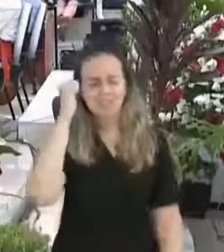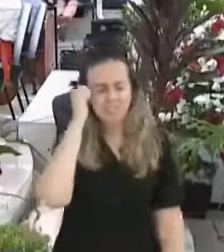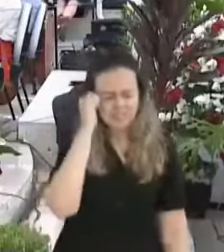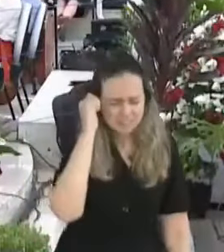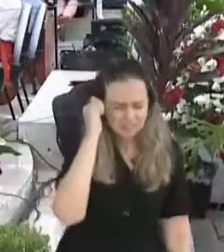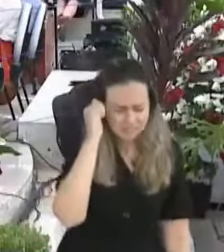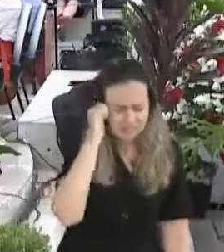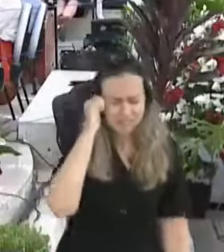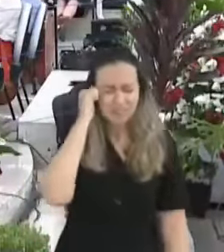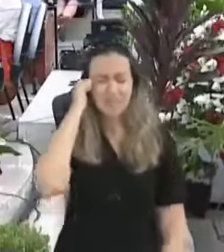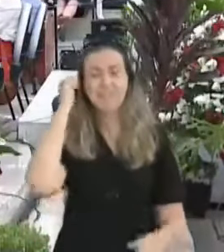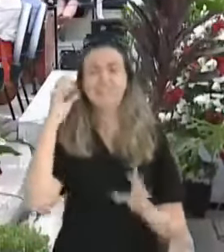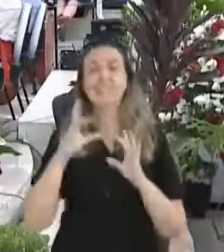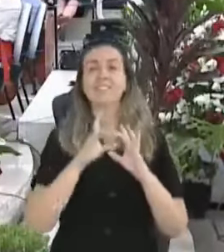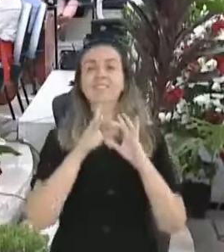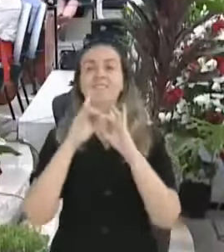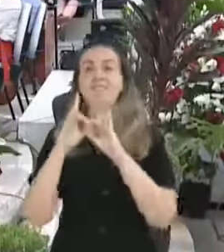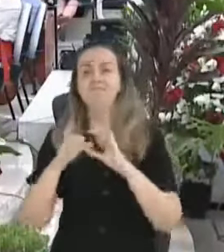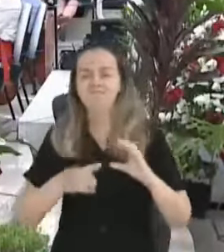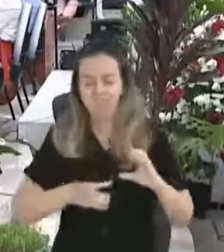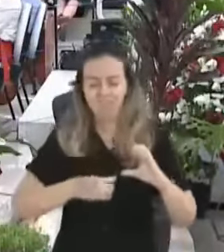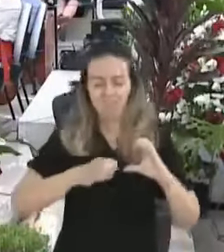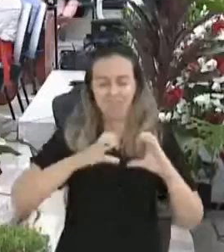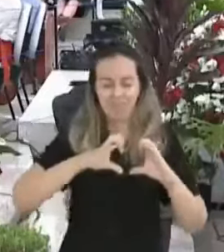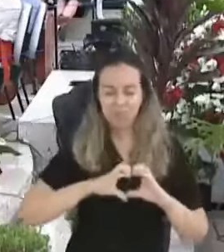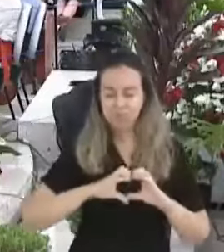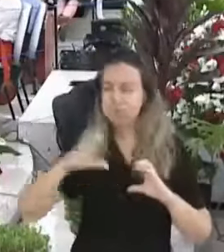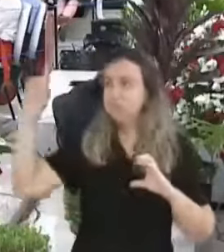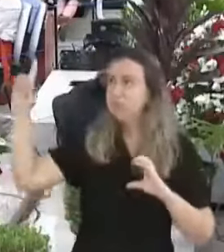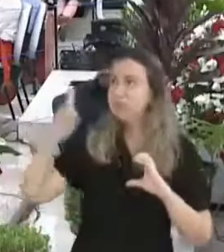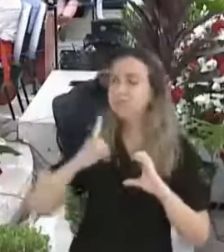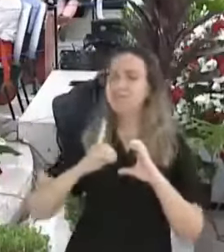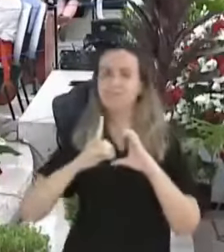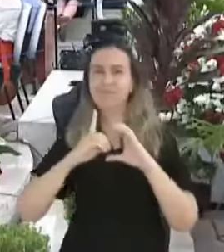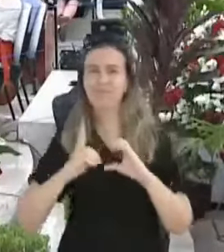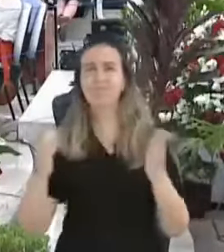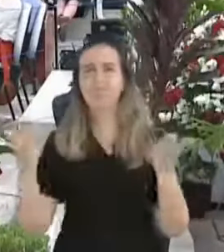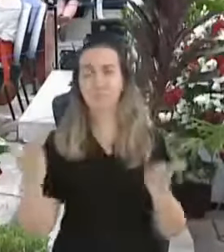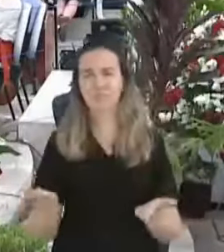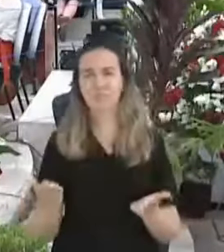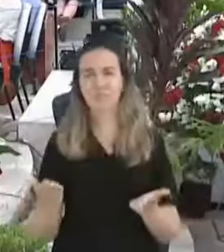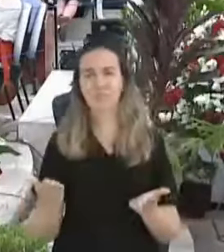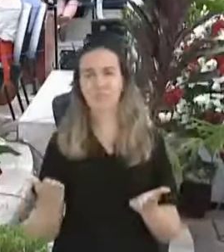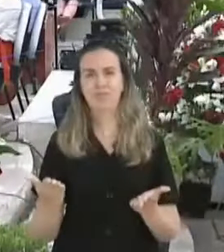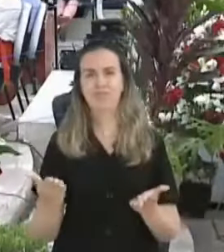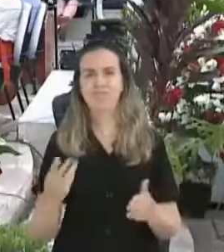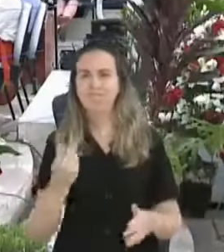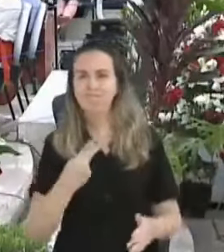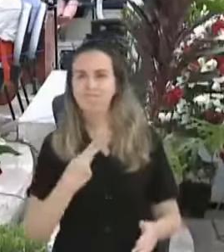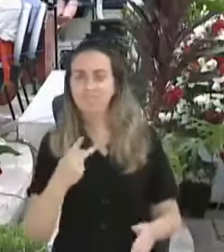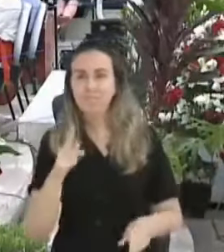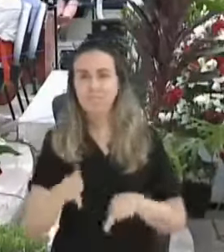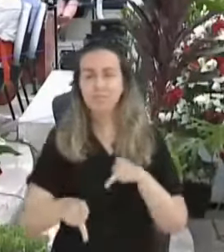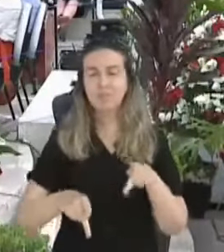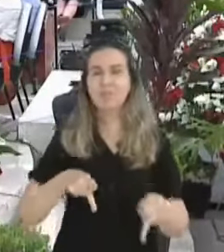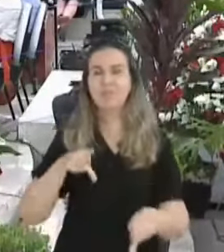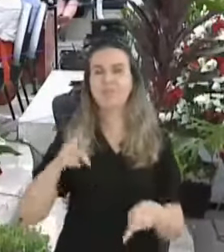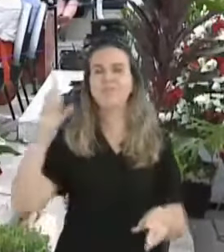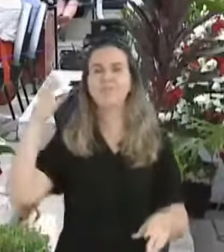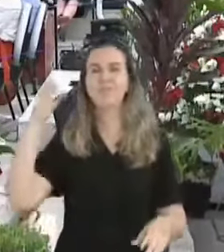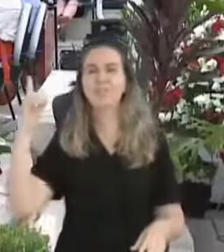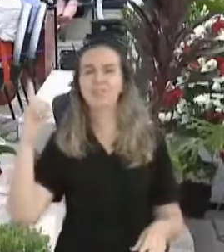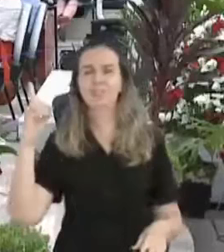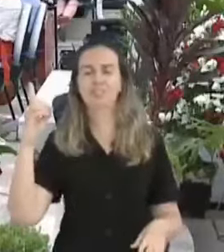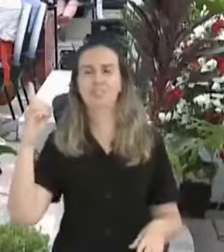apelos de conversão é sempre para o próprio povo de Deus. Aí Salomão ainda diz em 2 Crônicas,